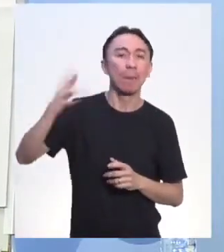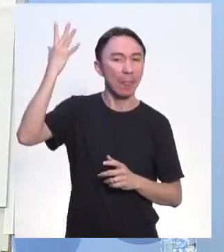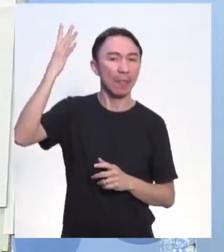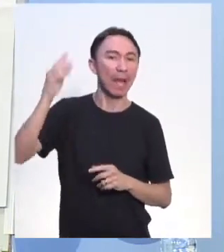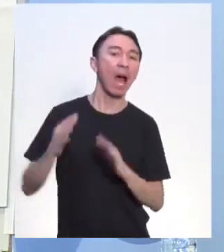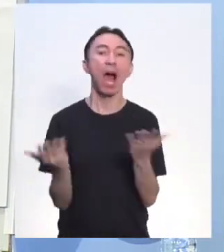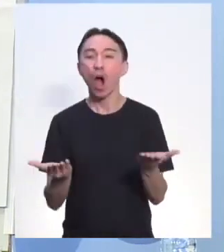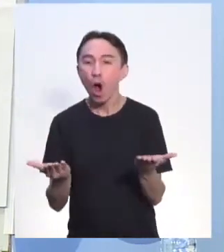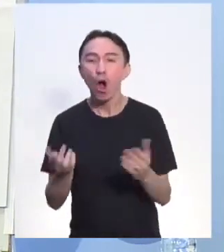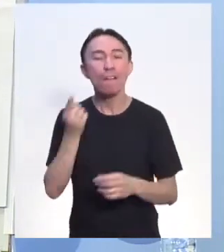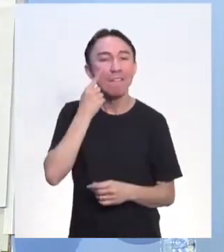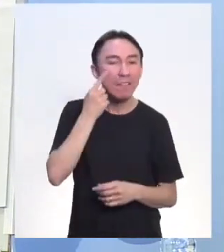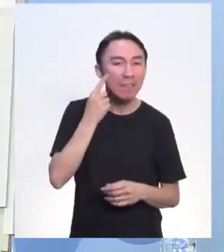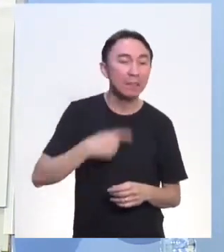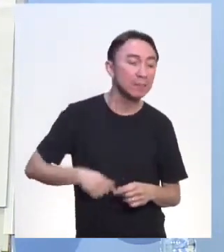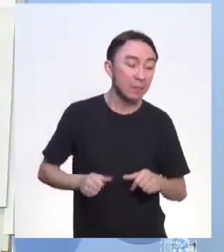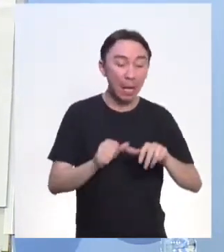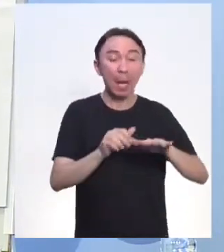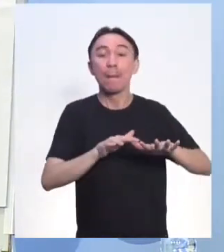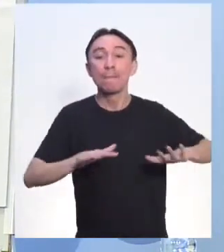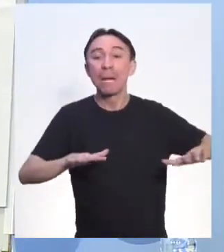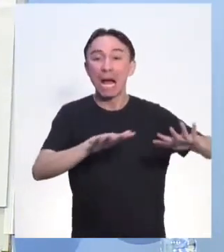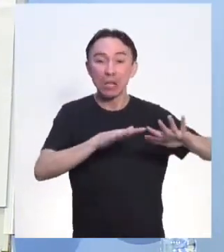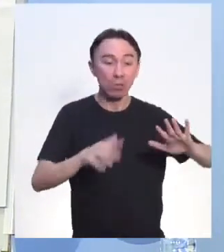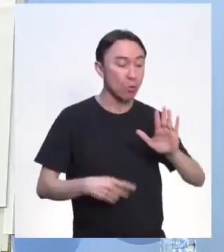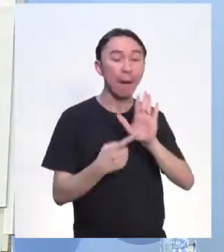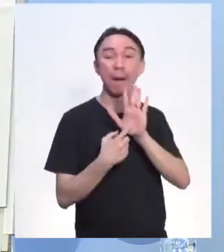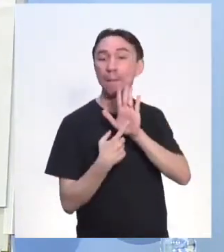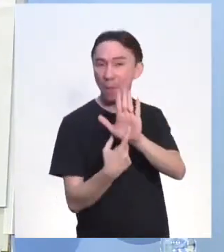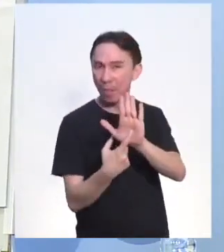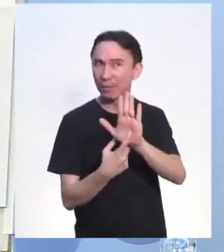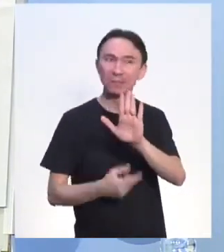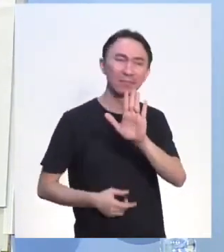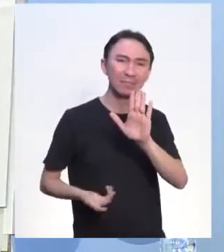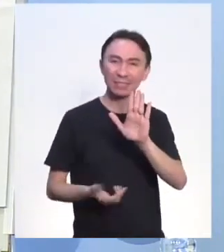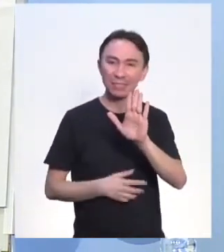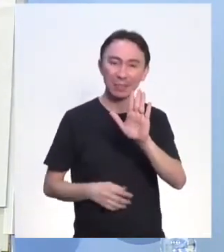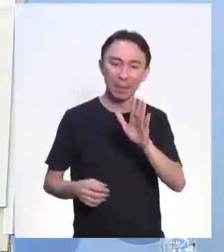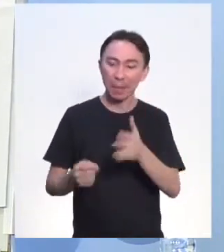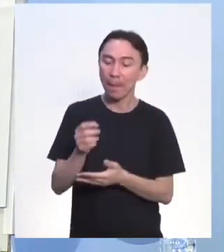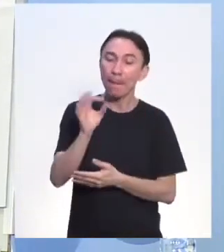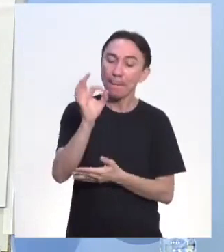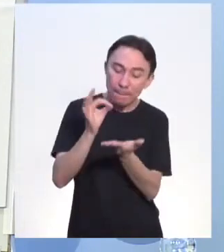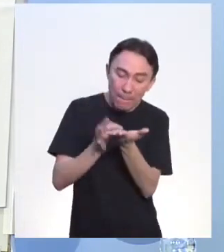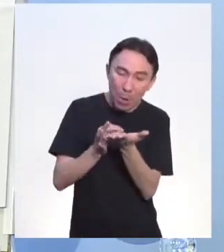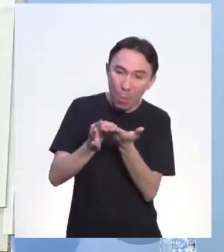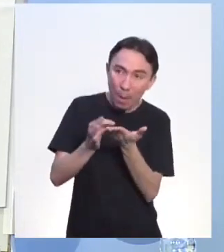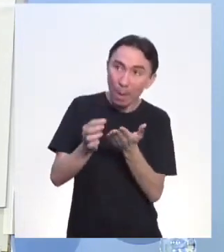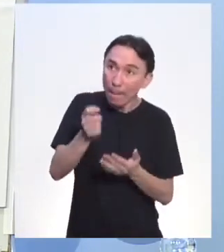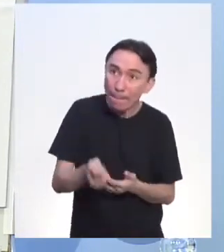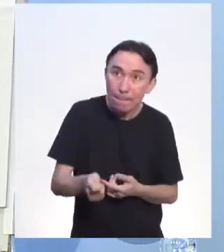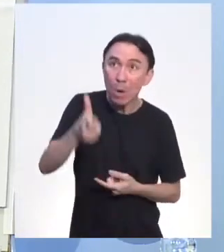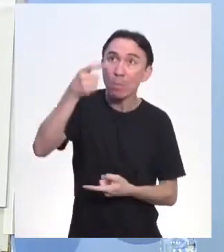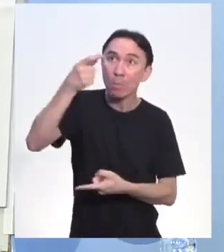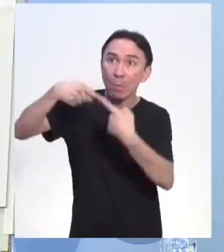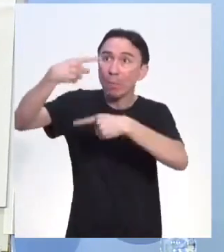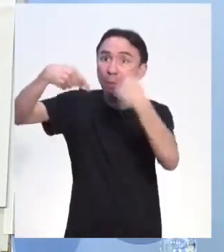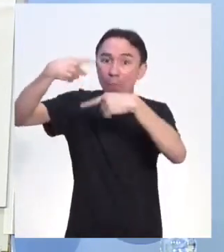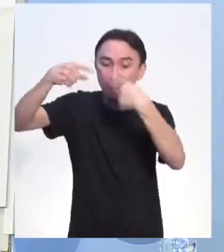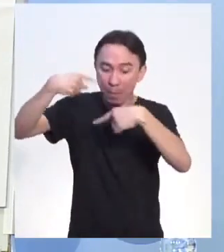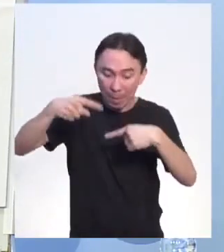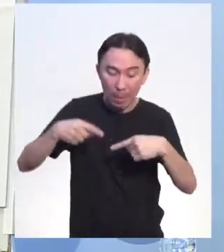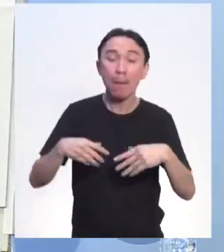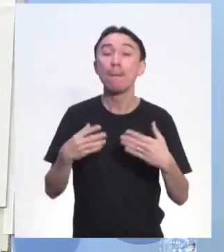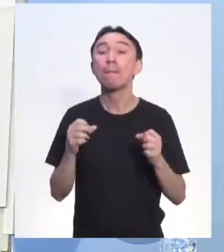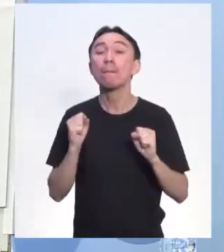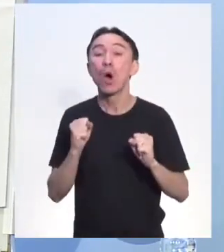amostral. Quais são as possíveis respostas quando a gente joga a moeda? Eu já falei ali, né? Cara e coroa. Então, na hora que a gente lança uma moeda,